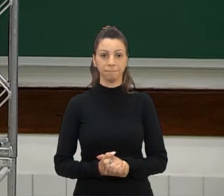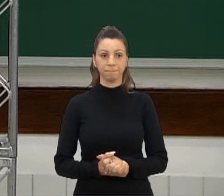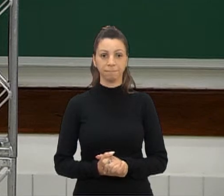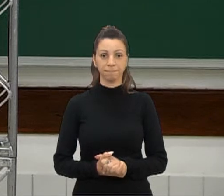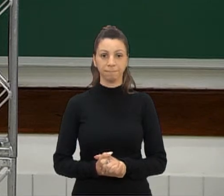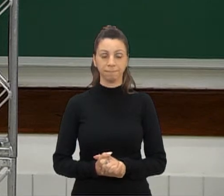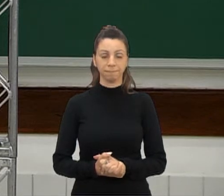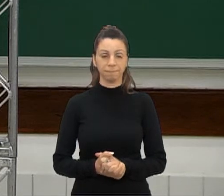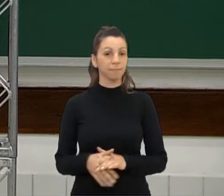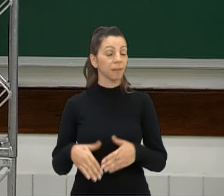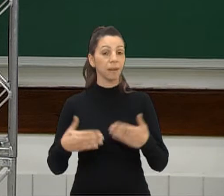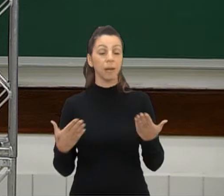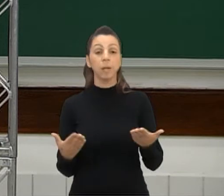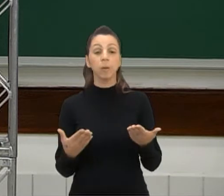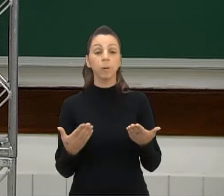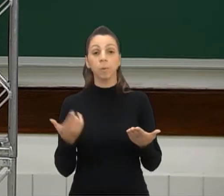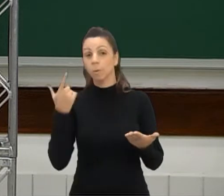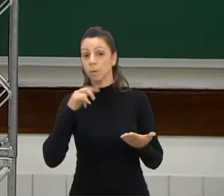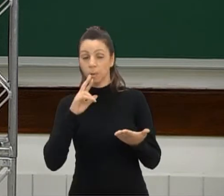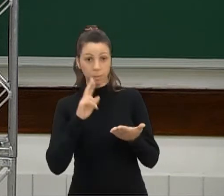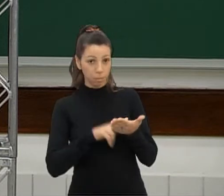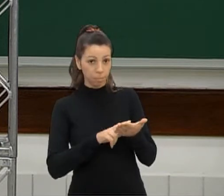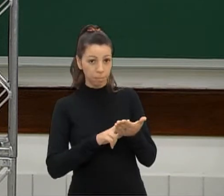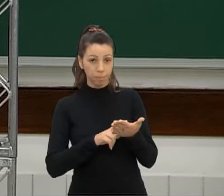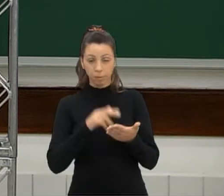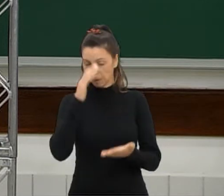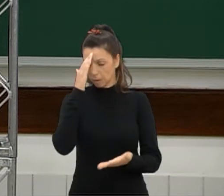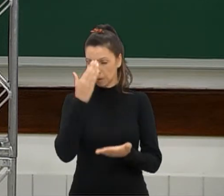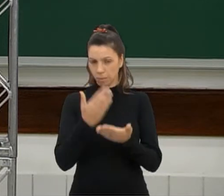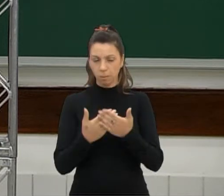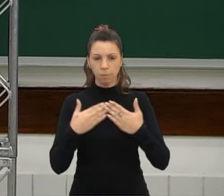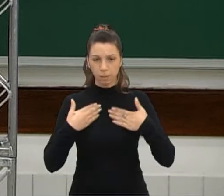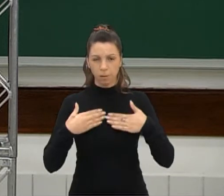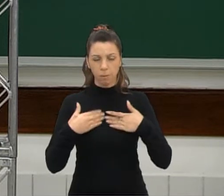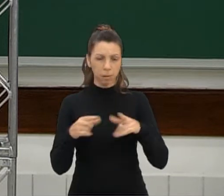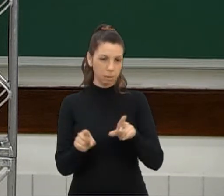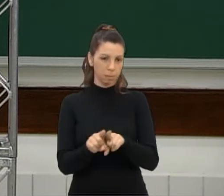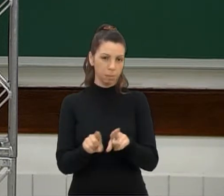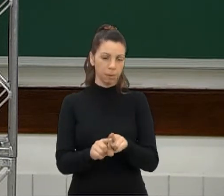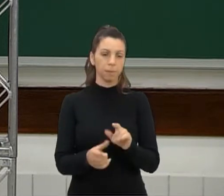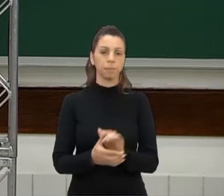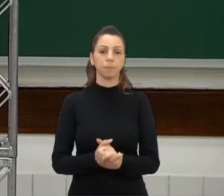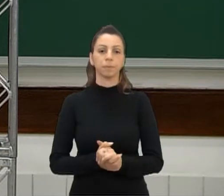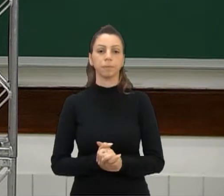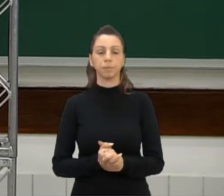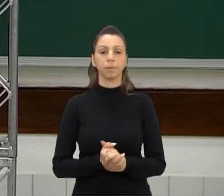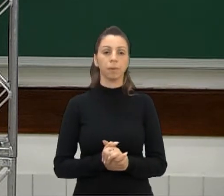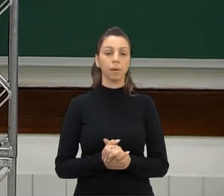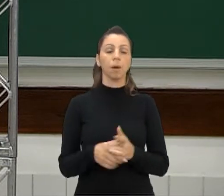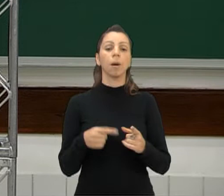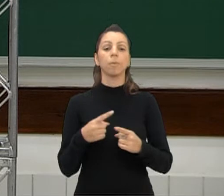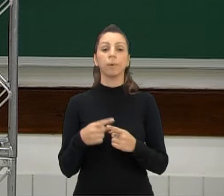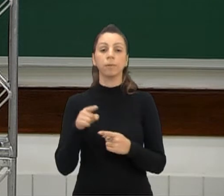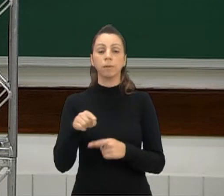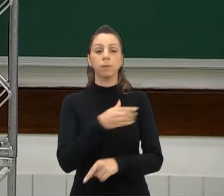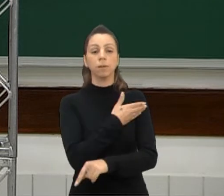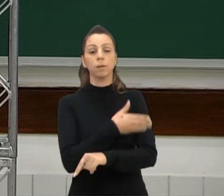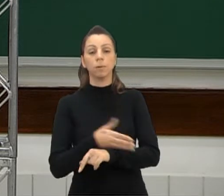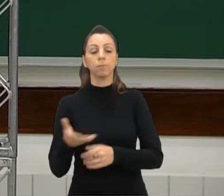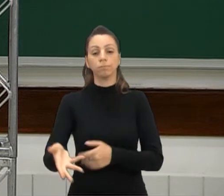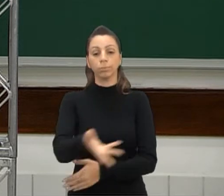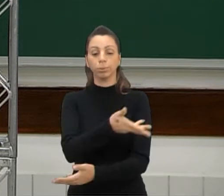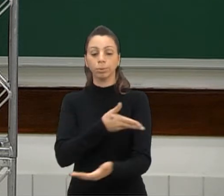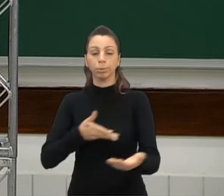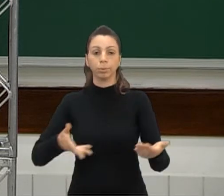Bueno, e aí, como foi? Acredito que foi tranquilo também, né? Porque vocês estão acostumados a